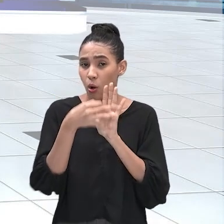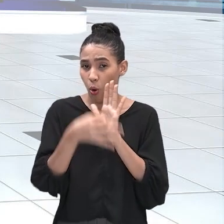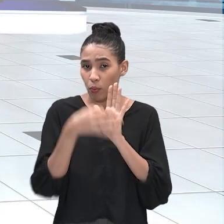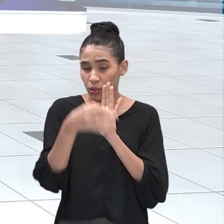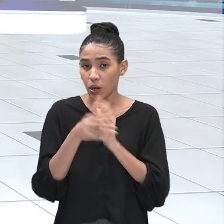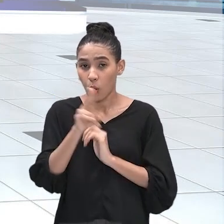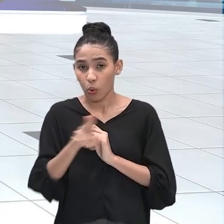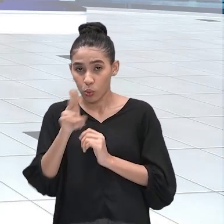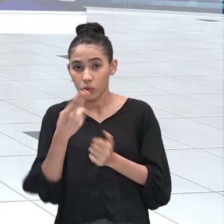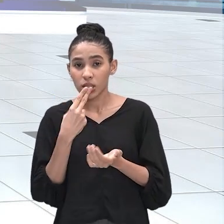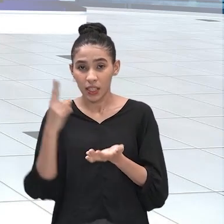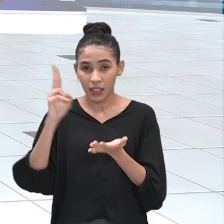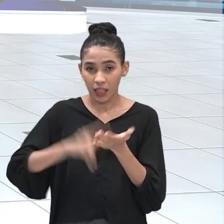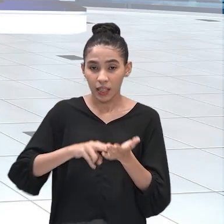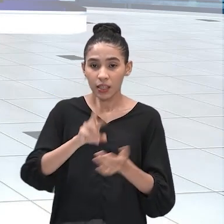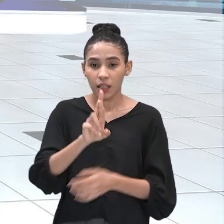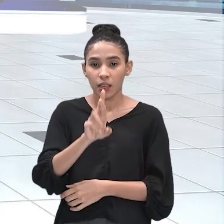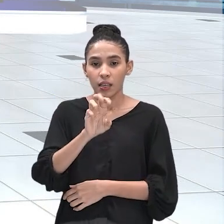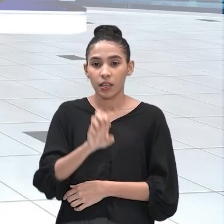de